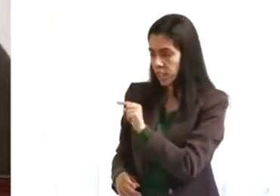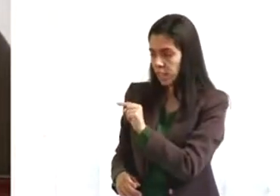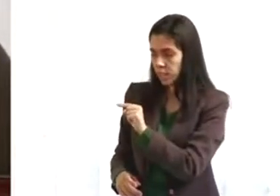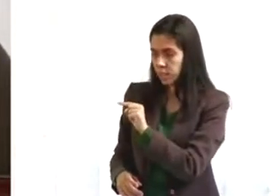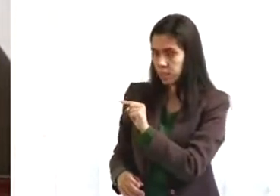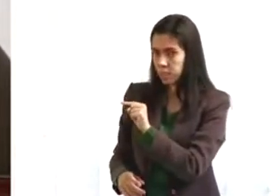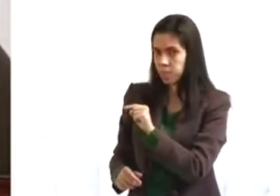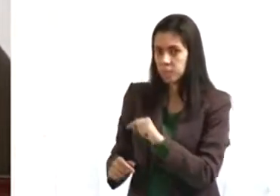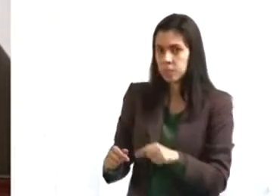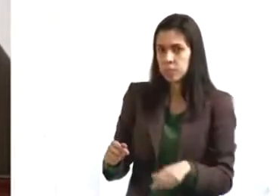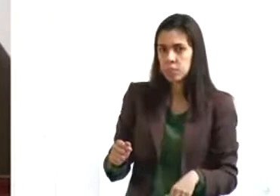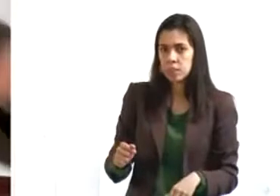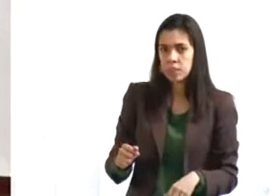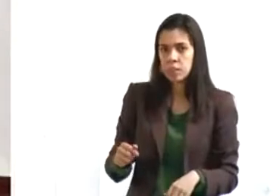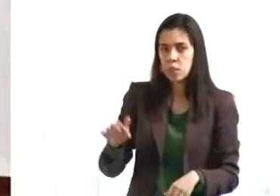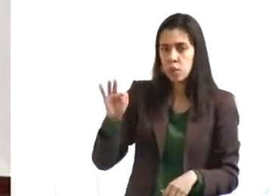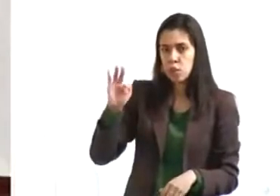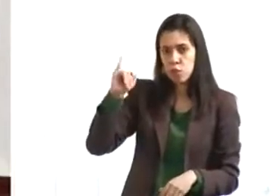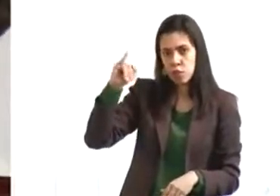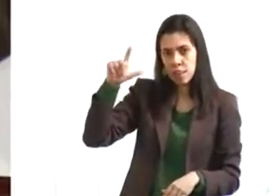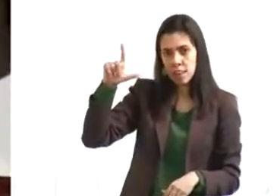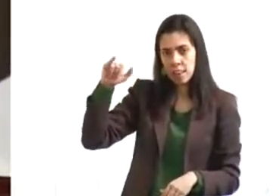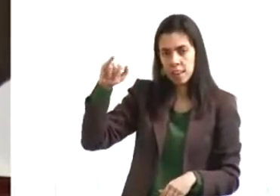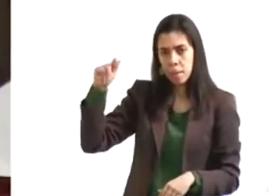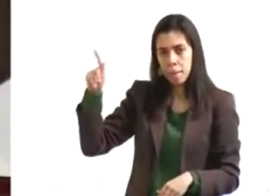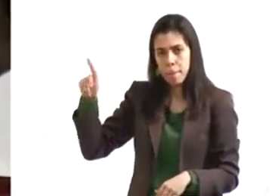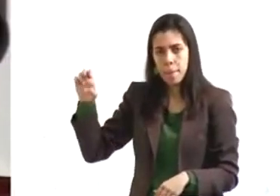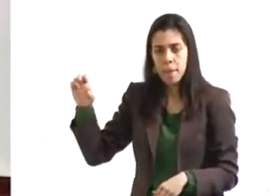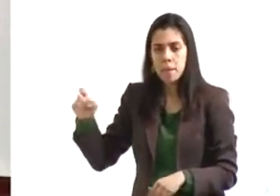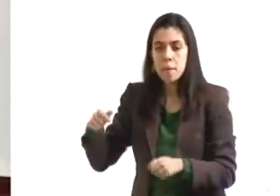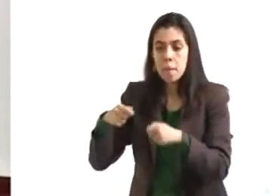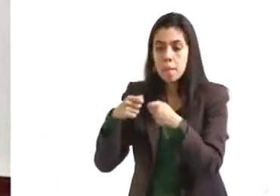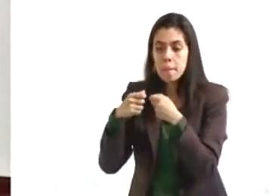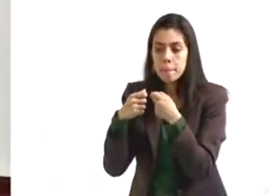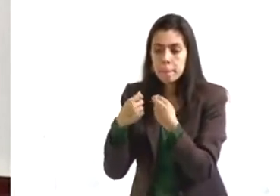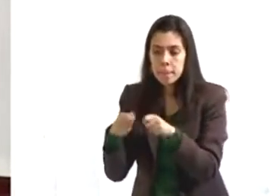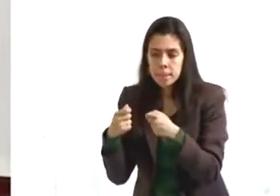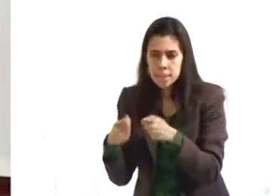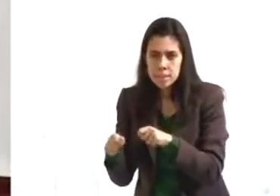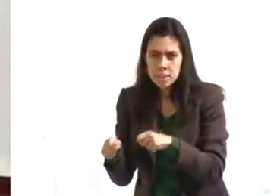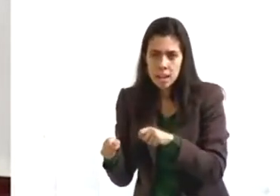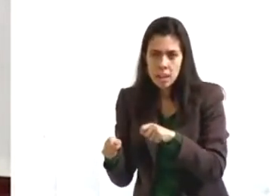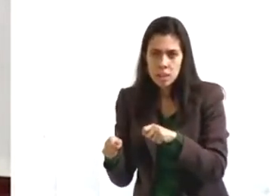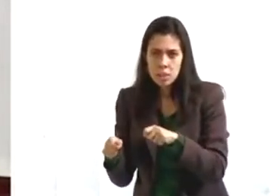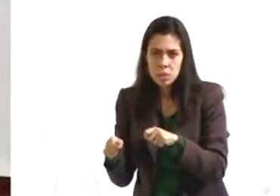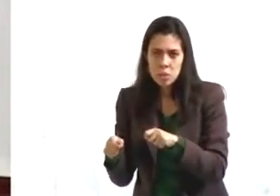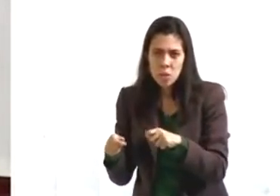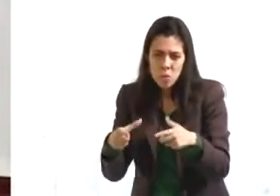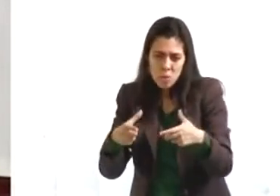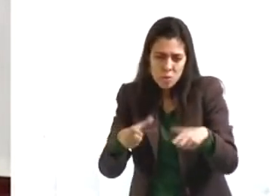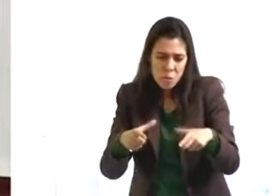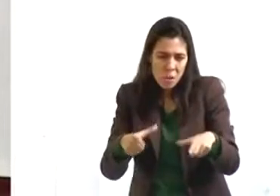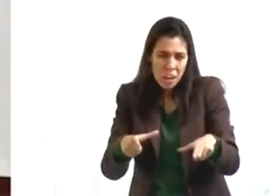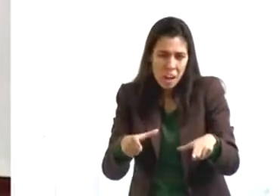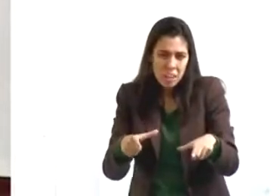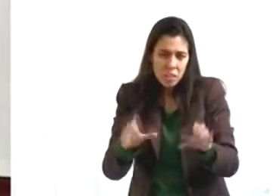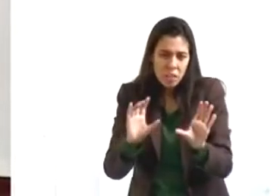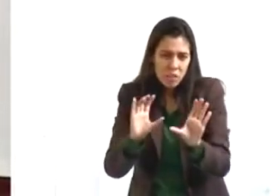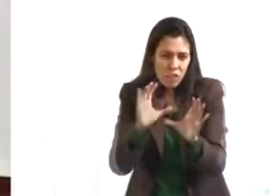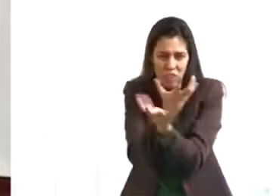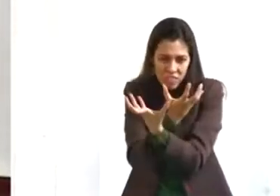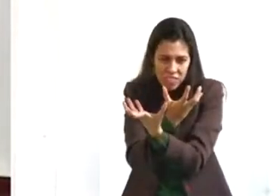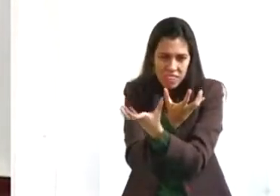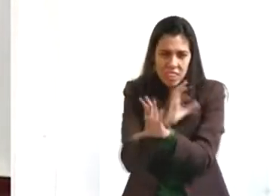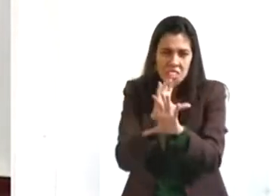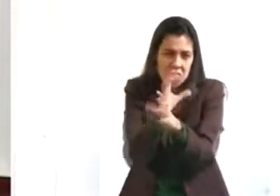Não tinha ninguém naquela estrada, até porque, irmãos, segundo os historiadores, havia agora uma estrada mais nova que tinha sido construída, que levava